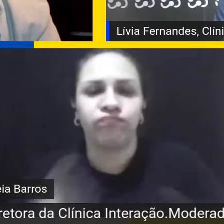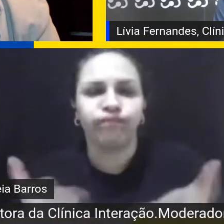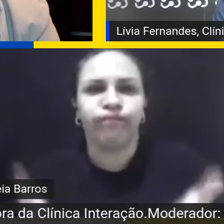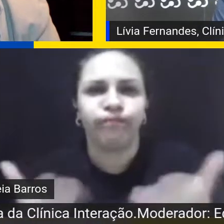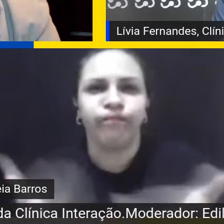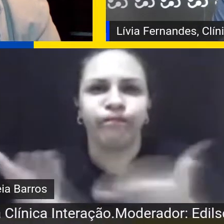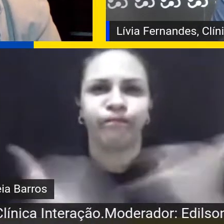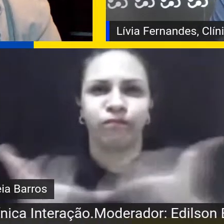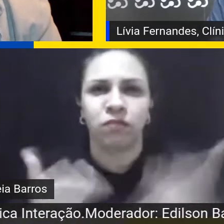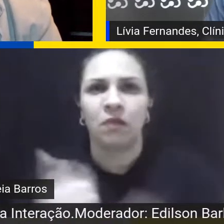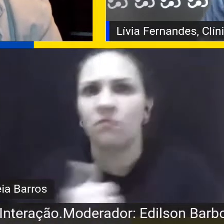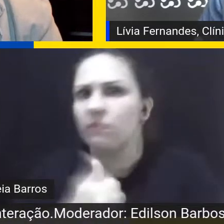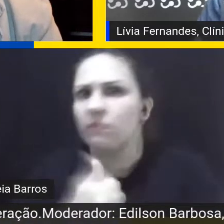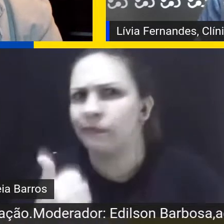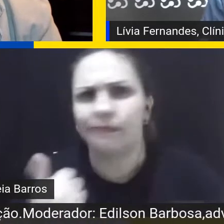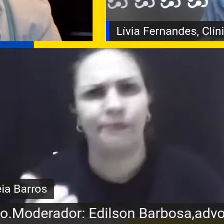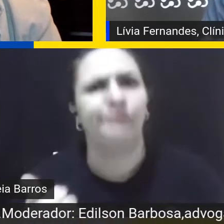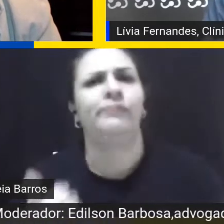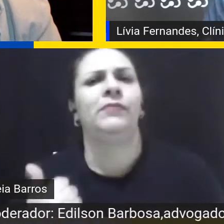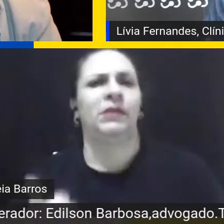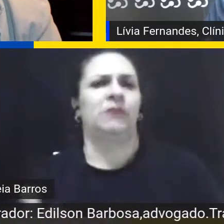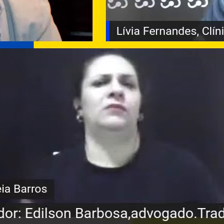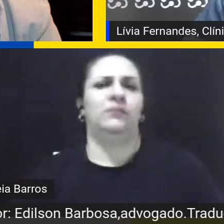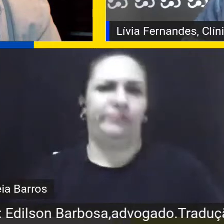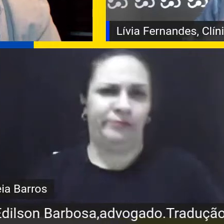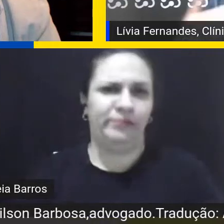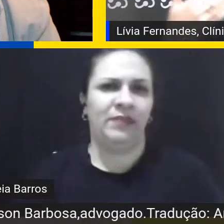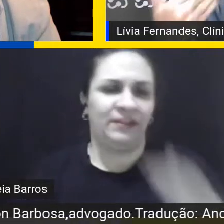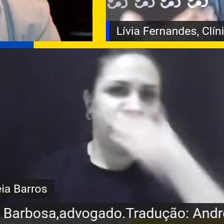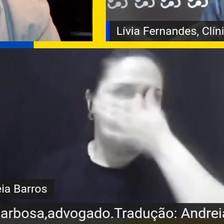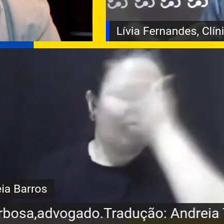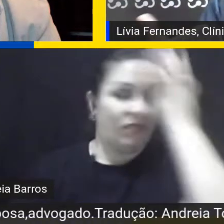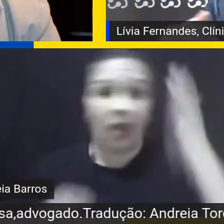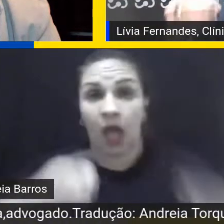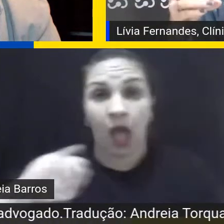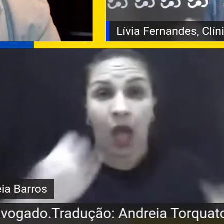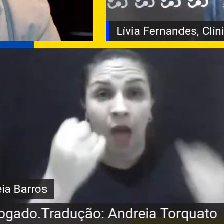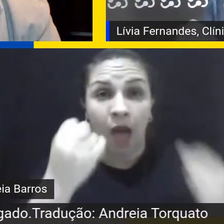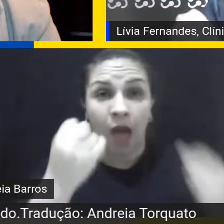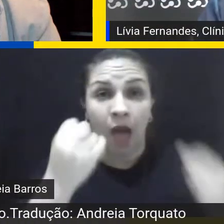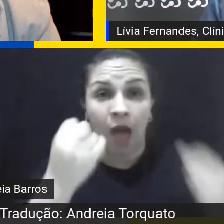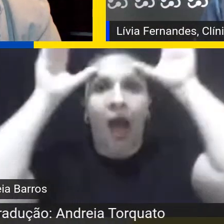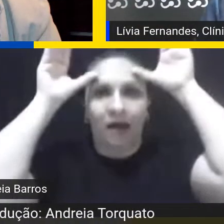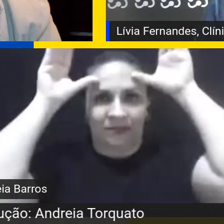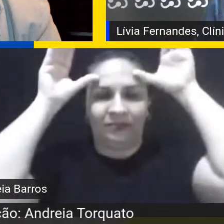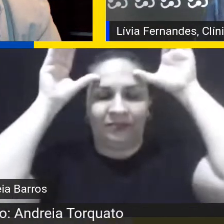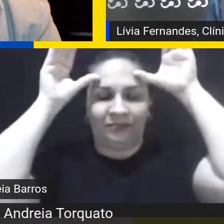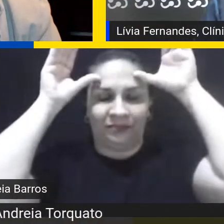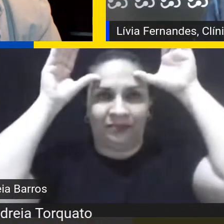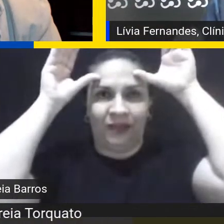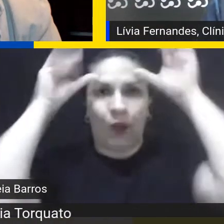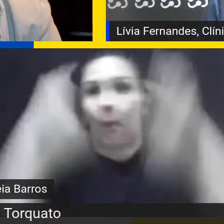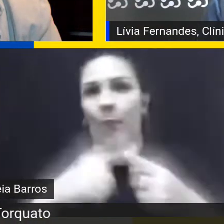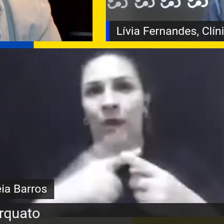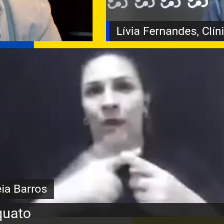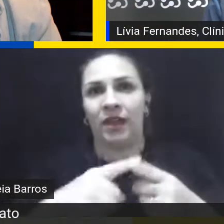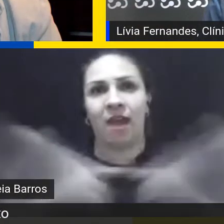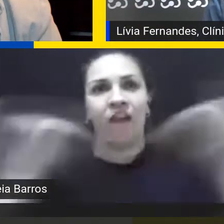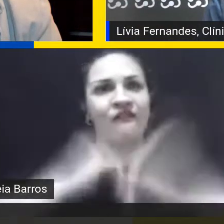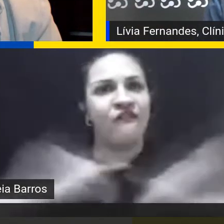as terapias, mais oportunidades a gente vai ter de estar trazendo